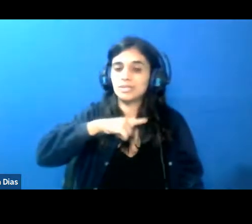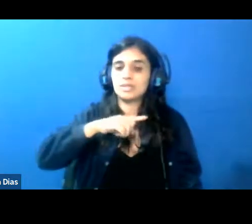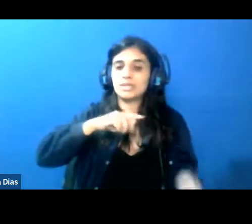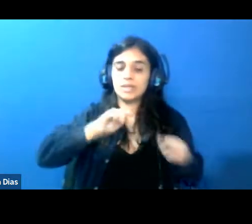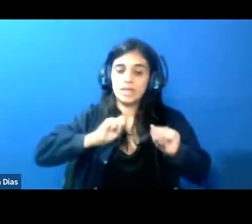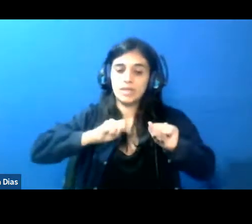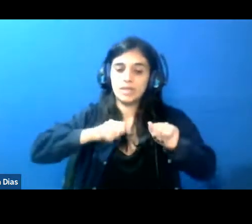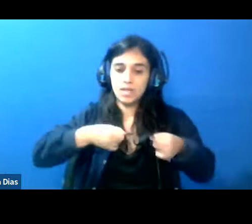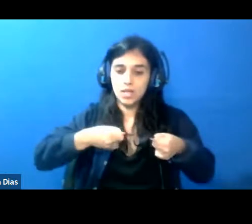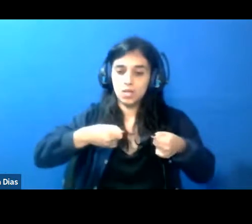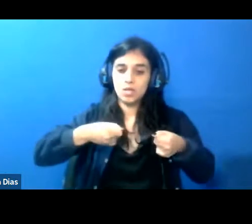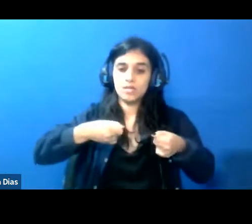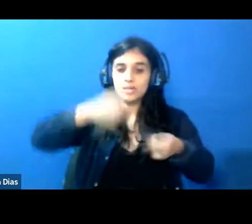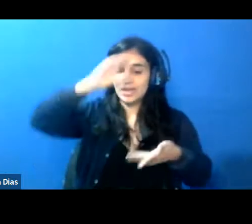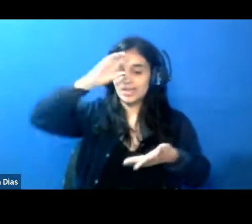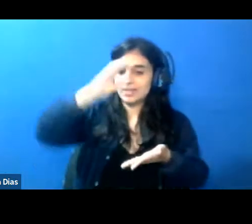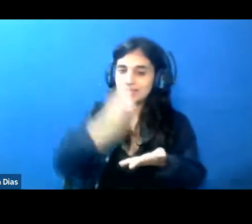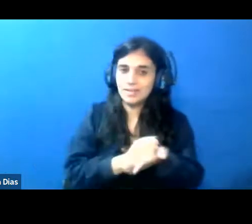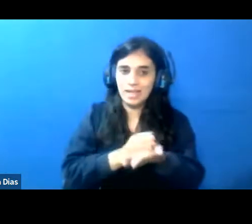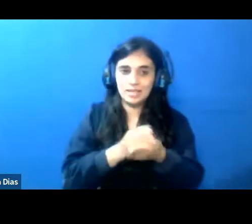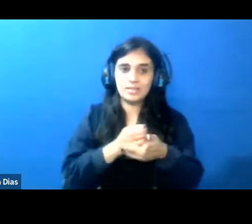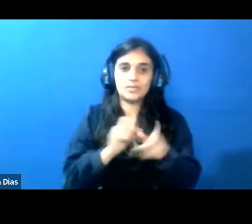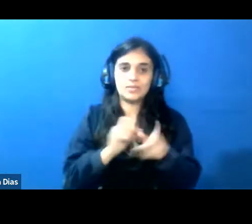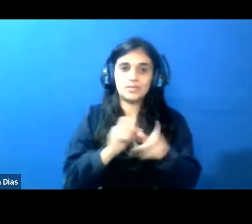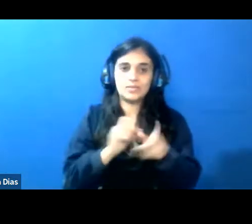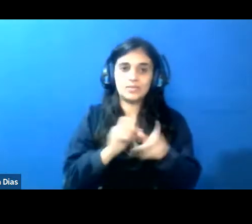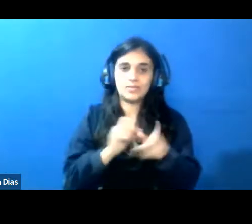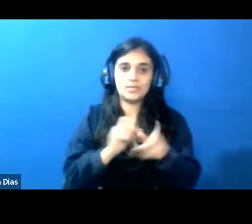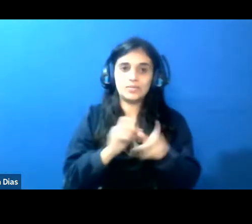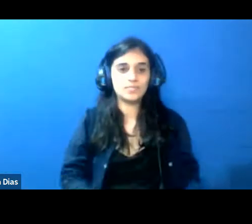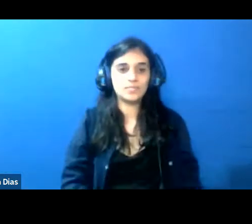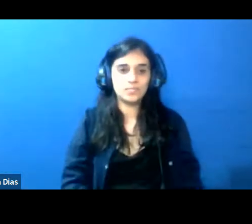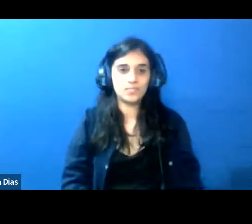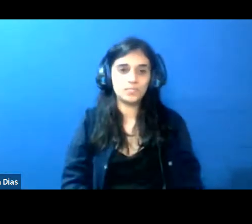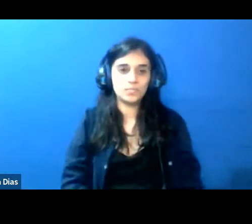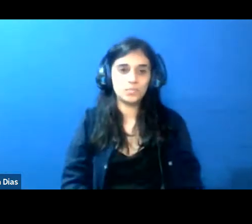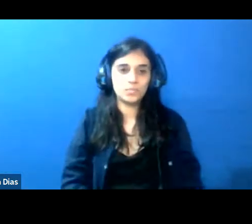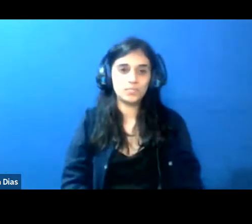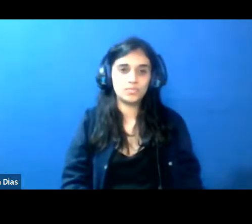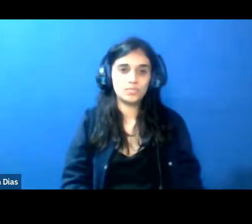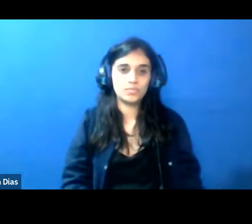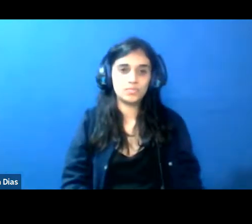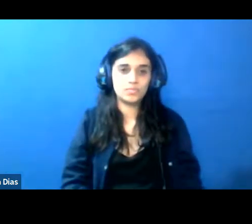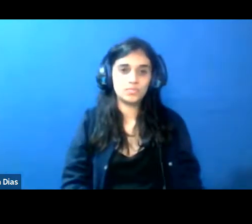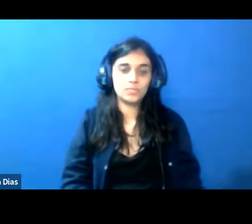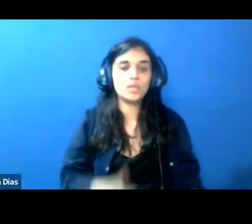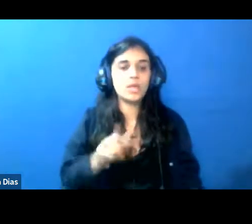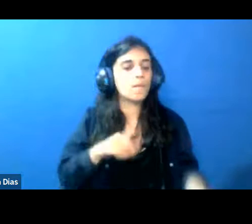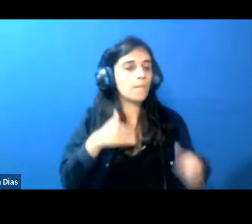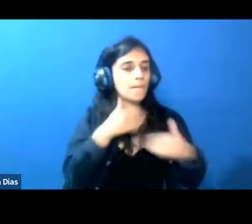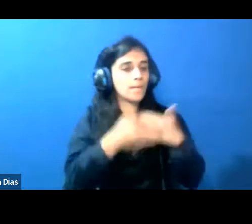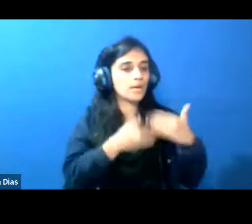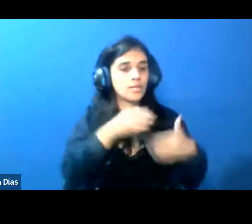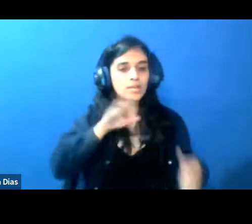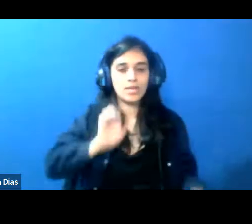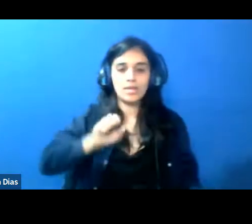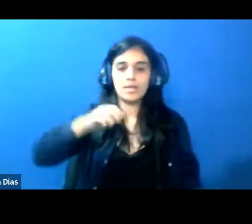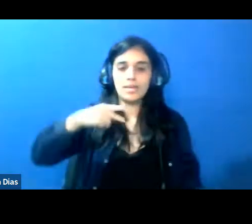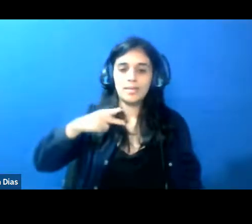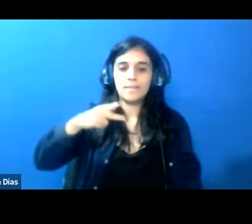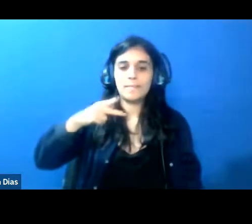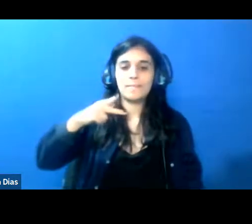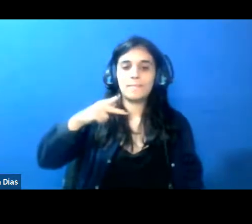própria tese, de que se trata de um processo epistemológico,